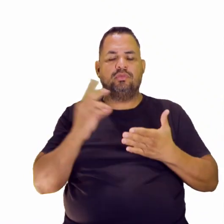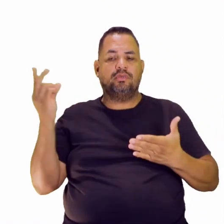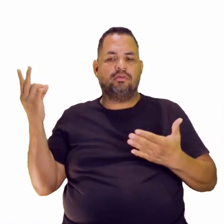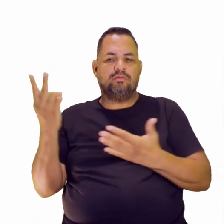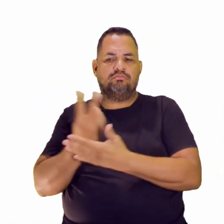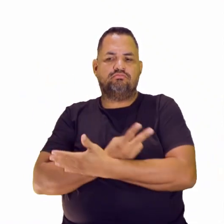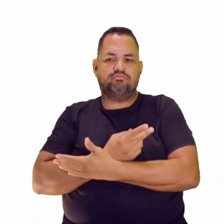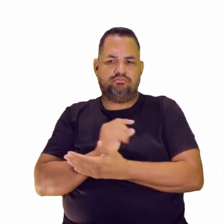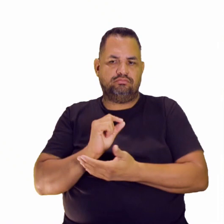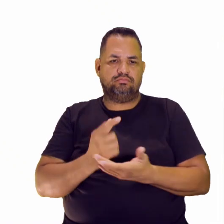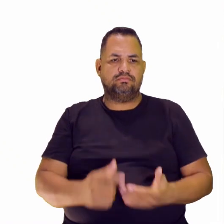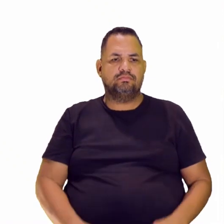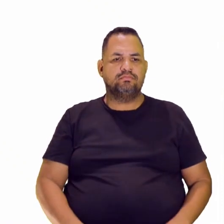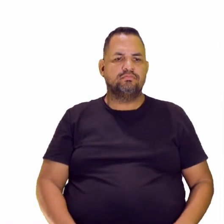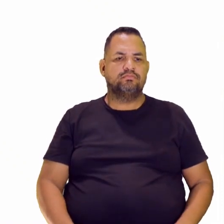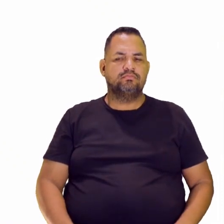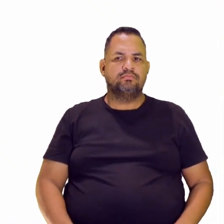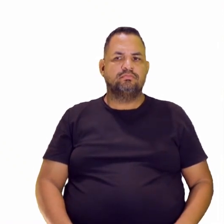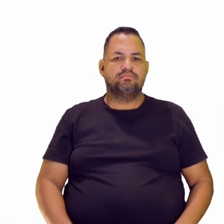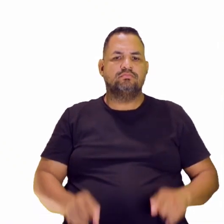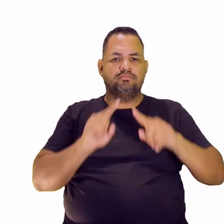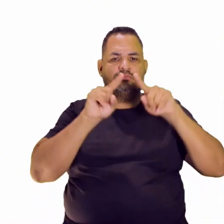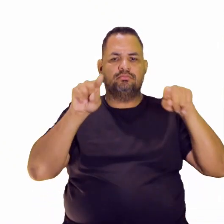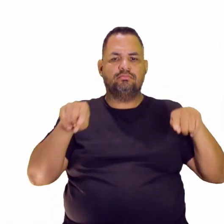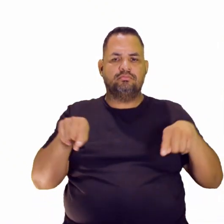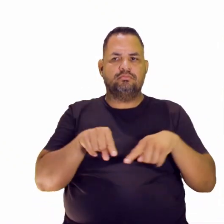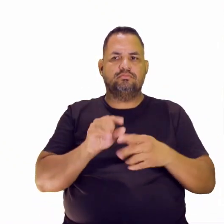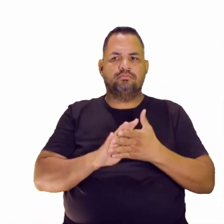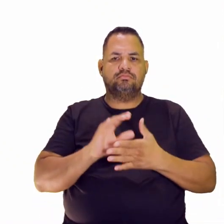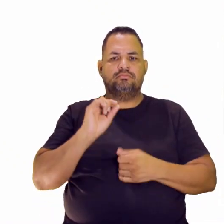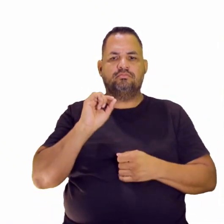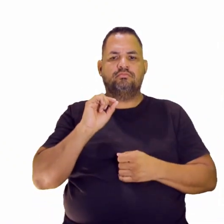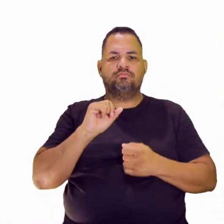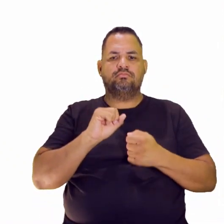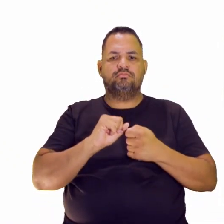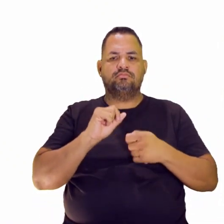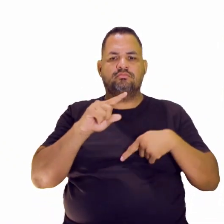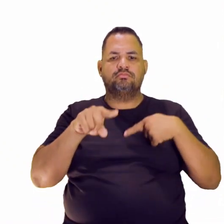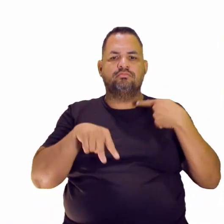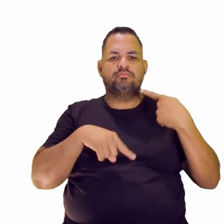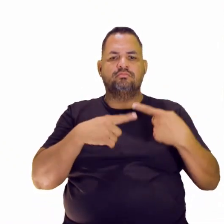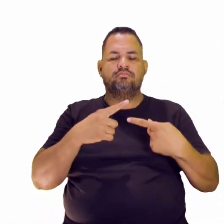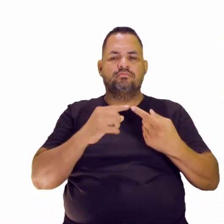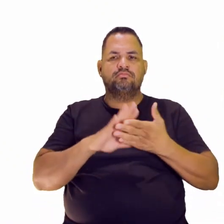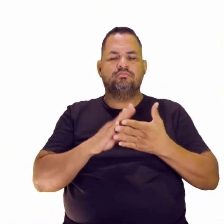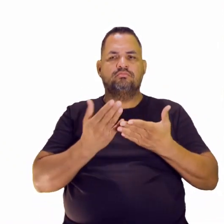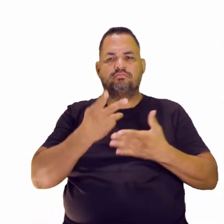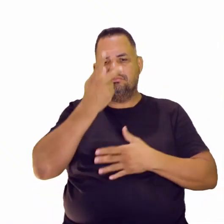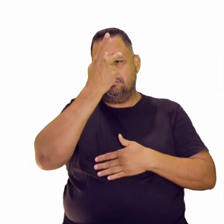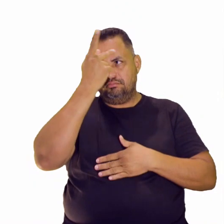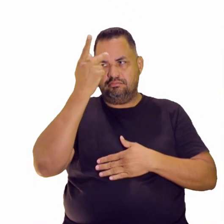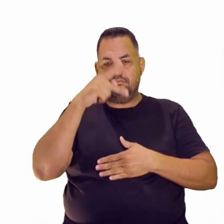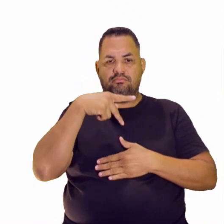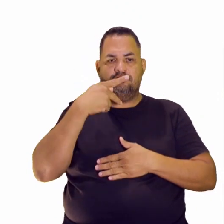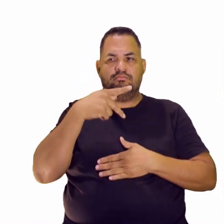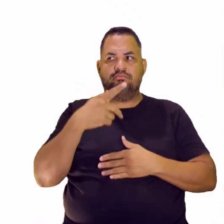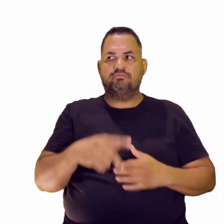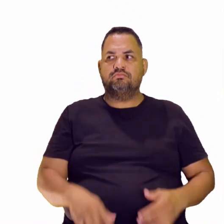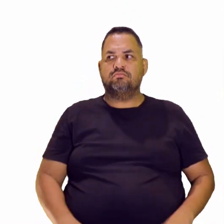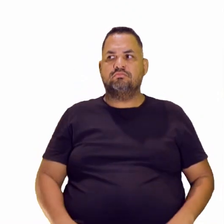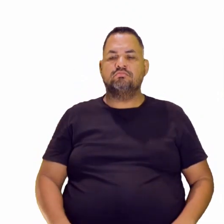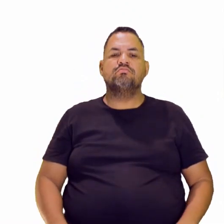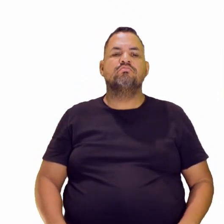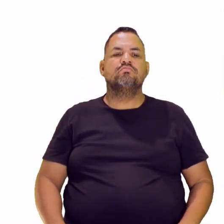o que realmente aconteceu. O quadro que ele fez foi depois que algumas pessoas falaram para ele, né?